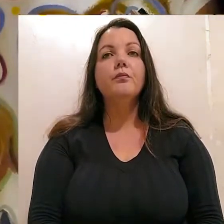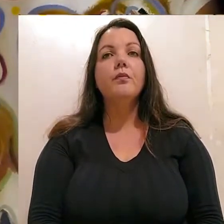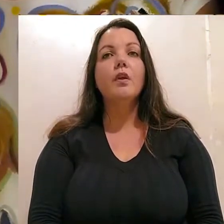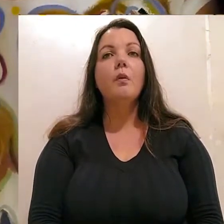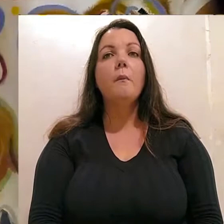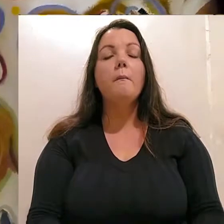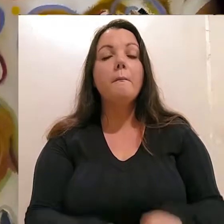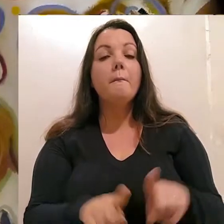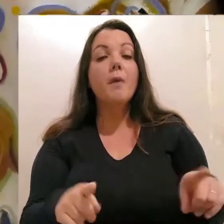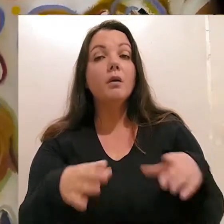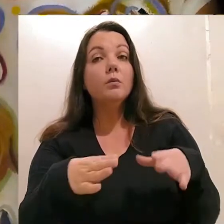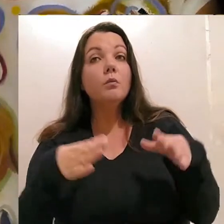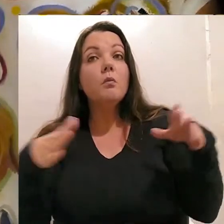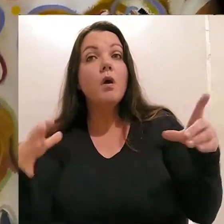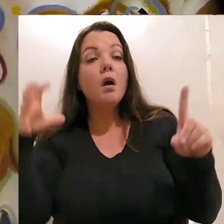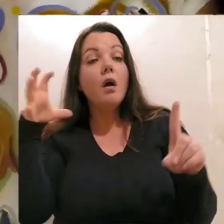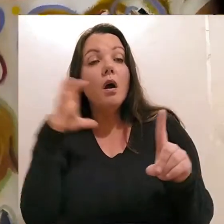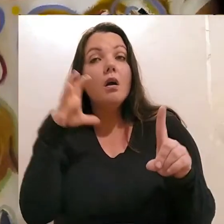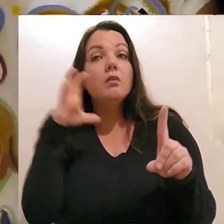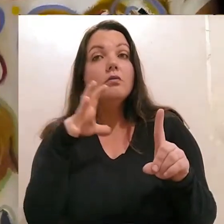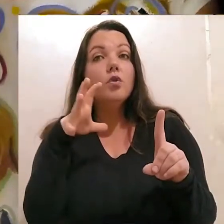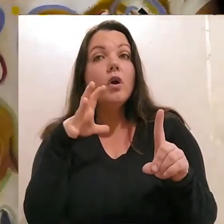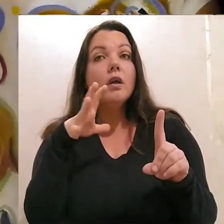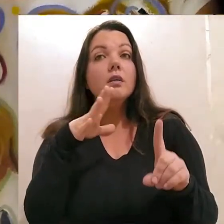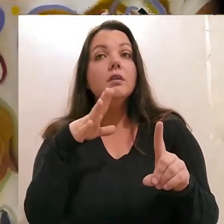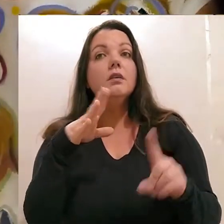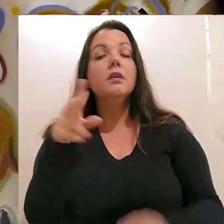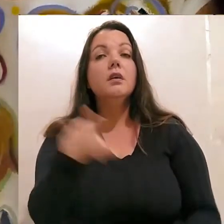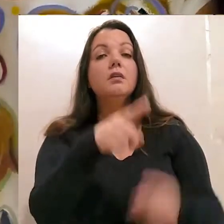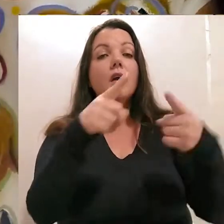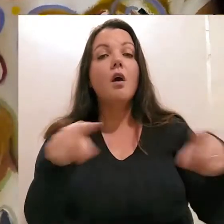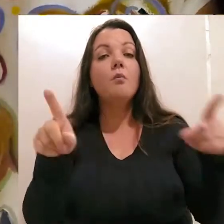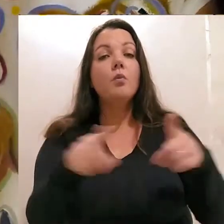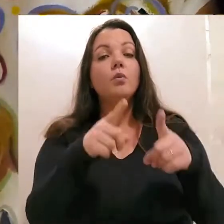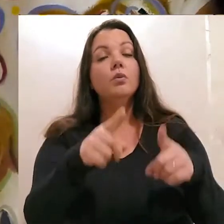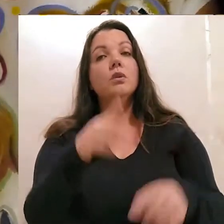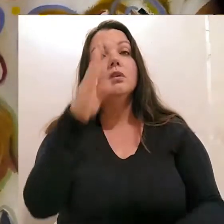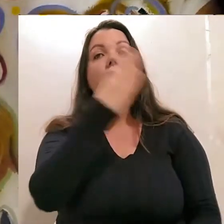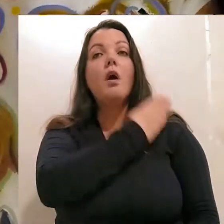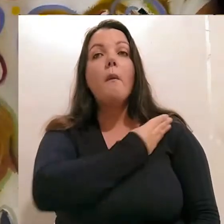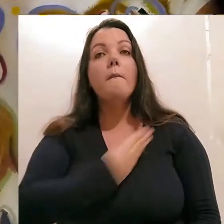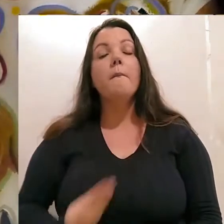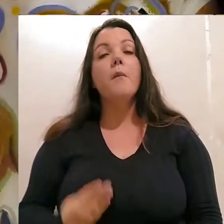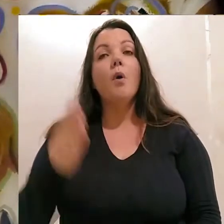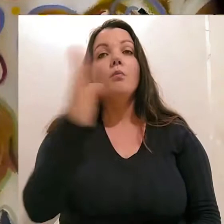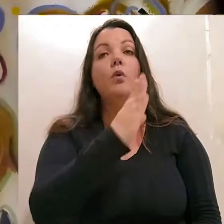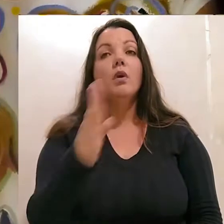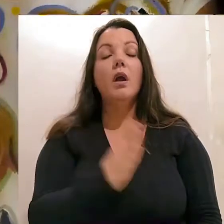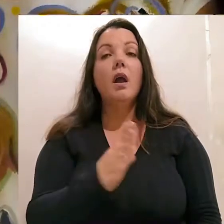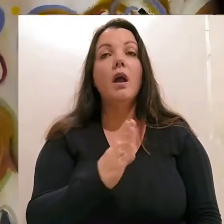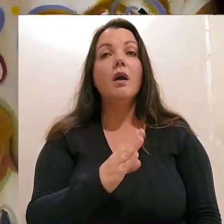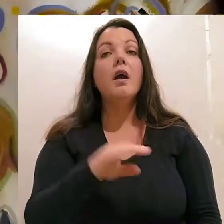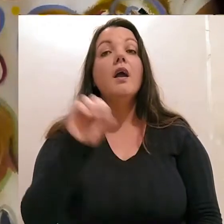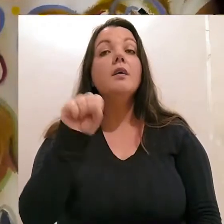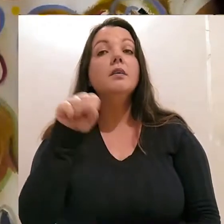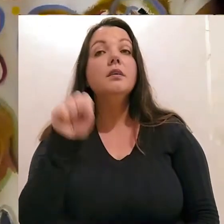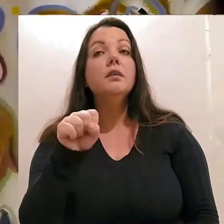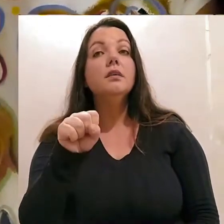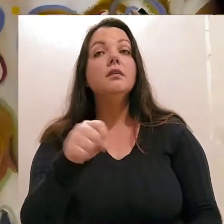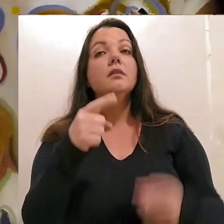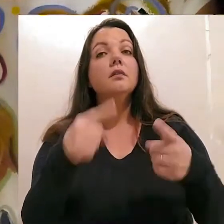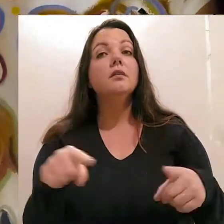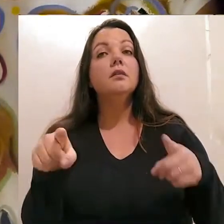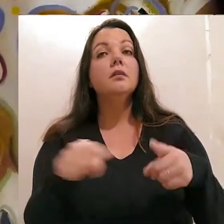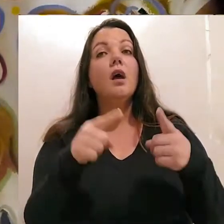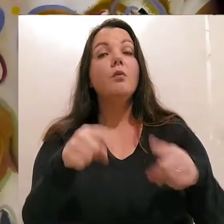mas a maior influência da folia na música popular brasileira é na música caipira né e na música